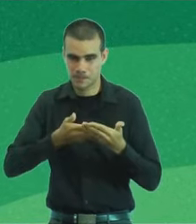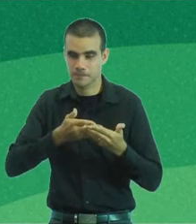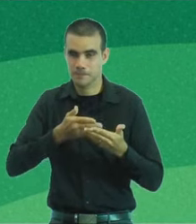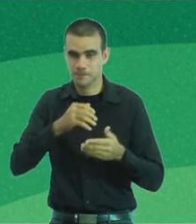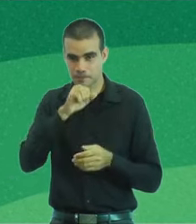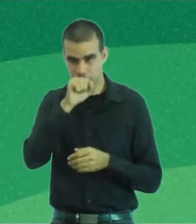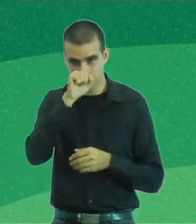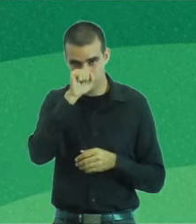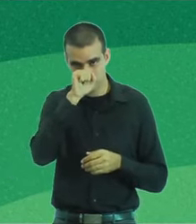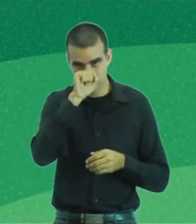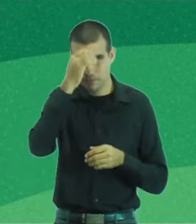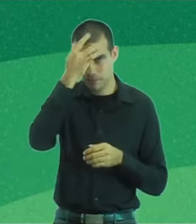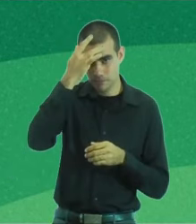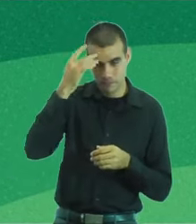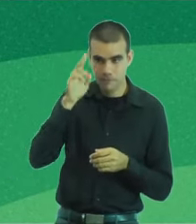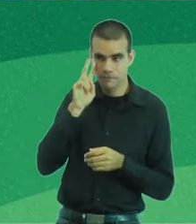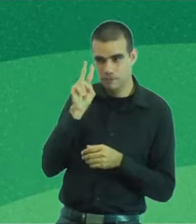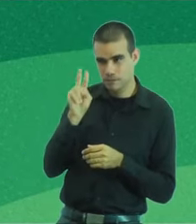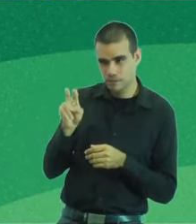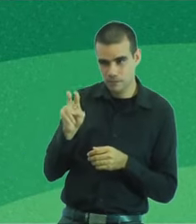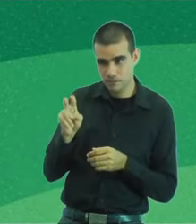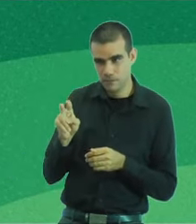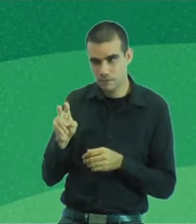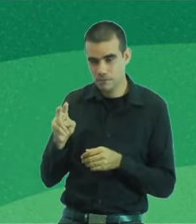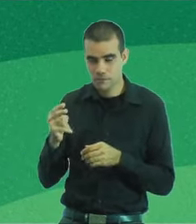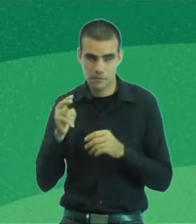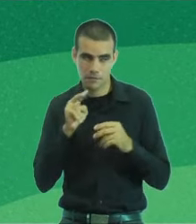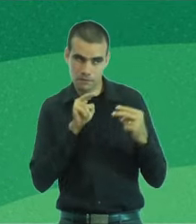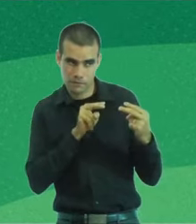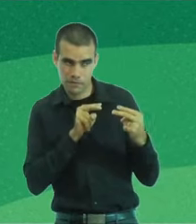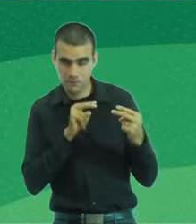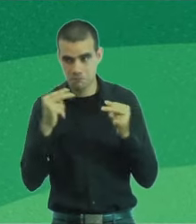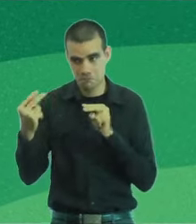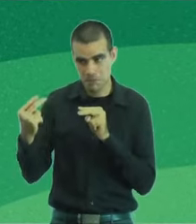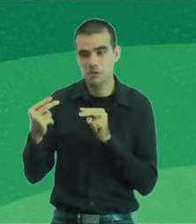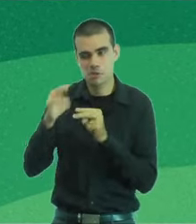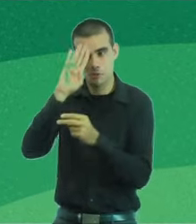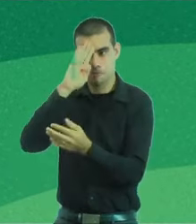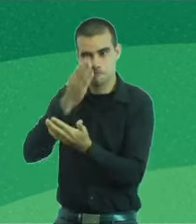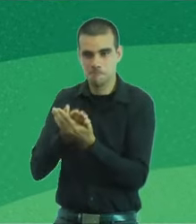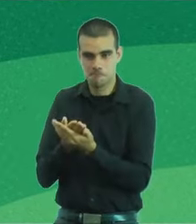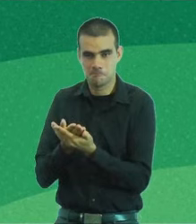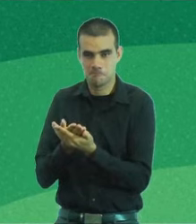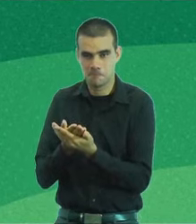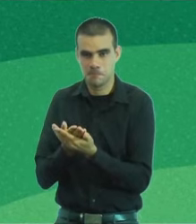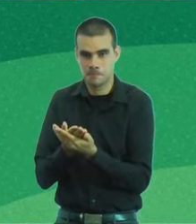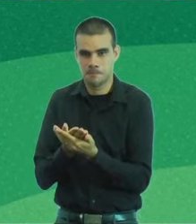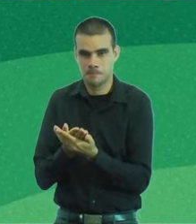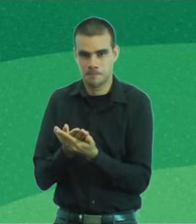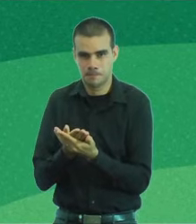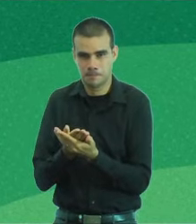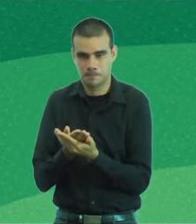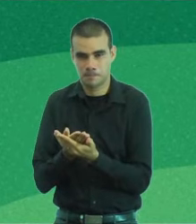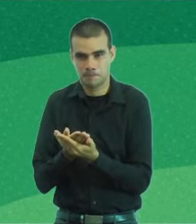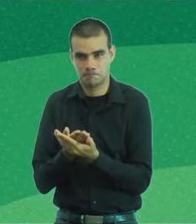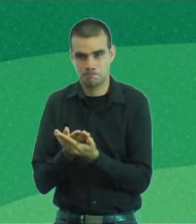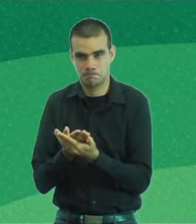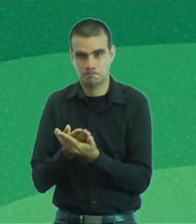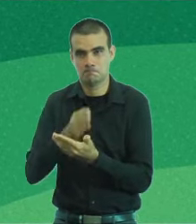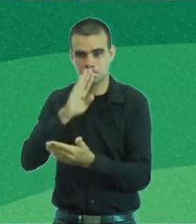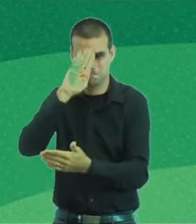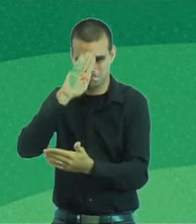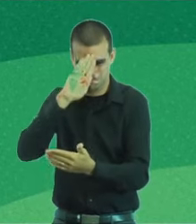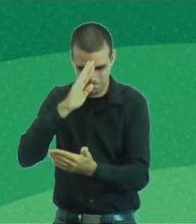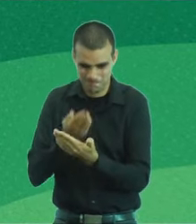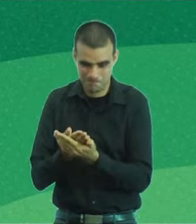uma pessoa enxerga a outra a gente se vê e confia é aquele confia mesmo